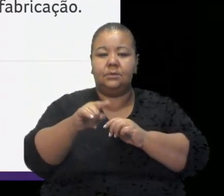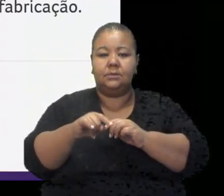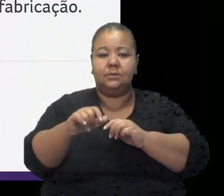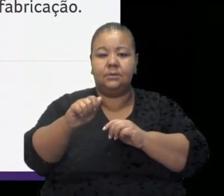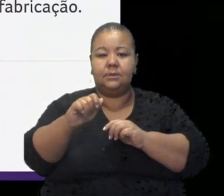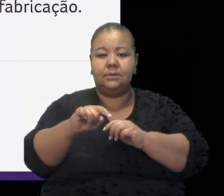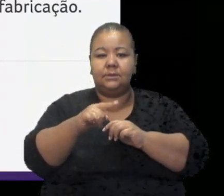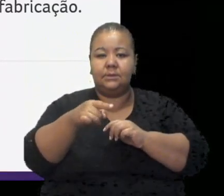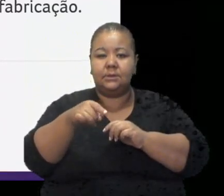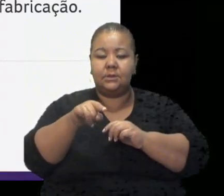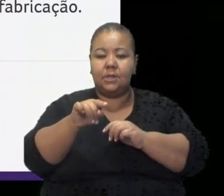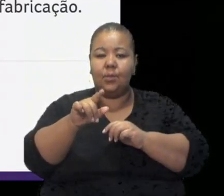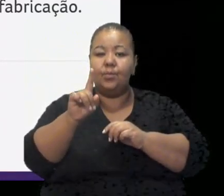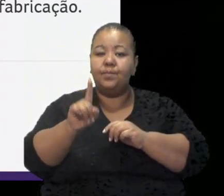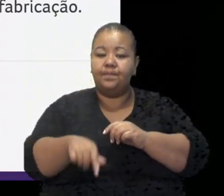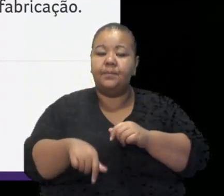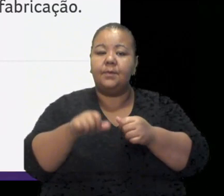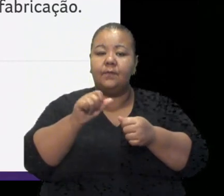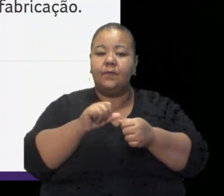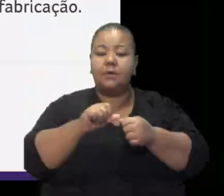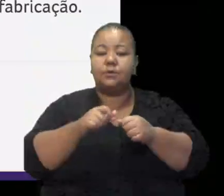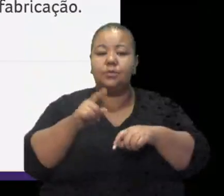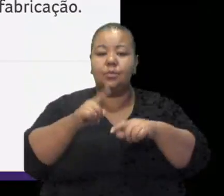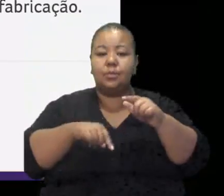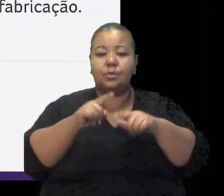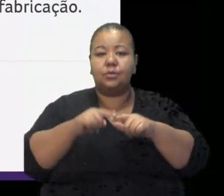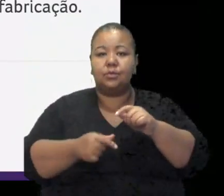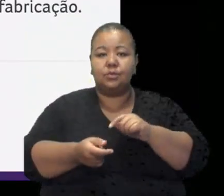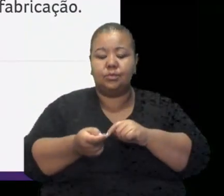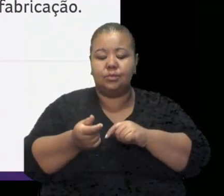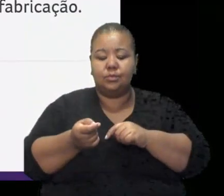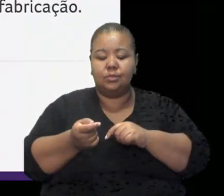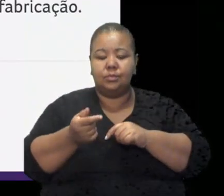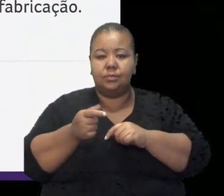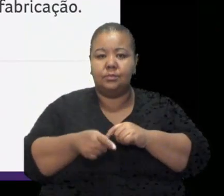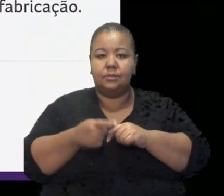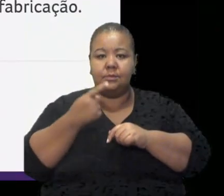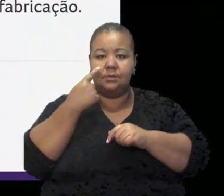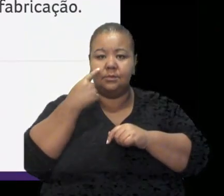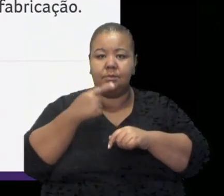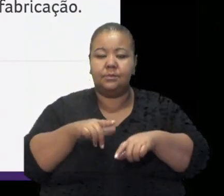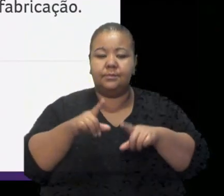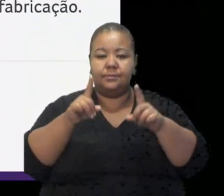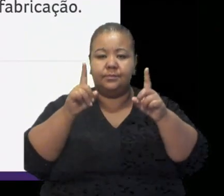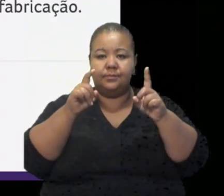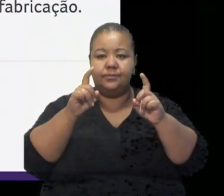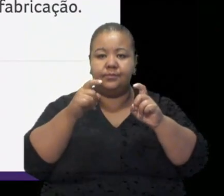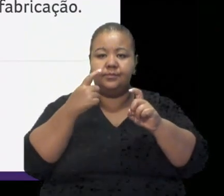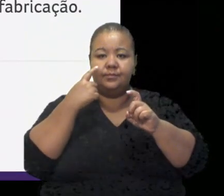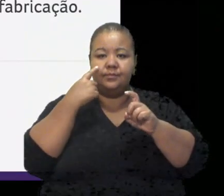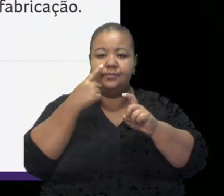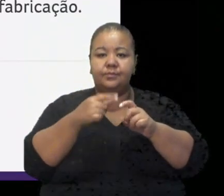E geralmente em pequena quantidade. Dá uma olhada aqui na foto, ó, a gente está